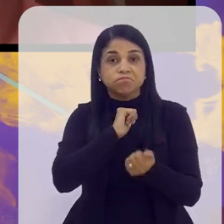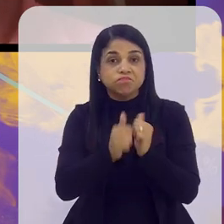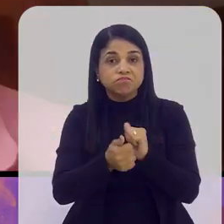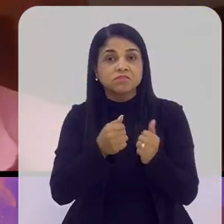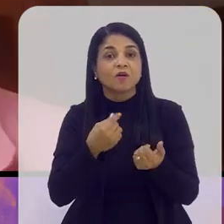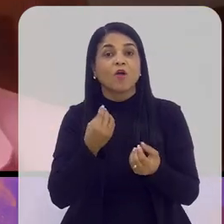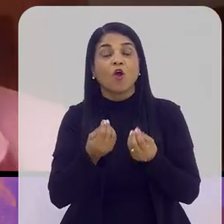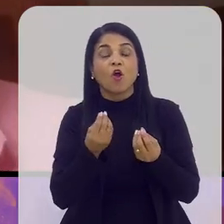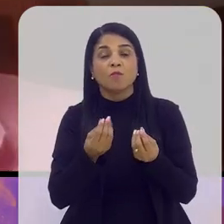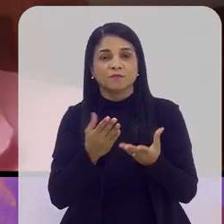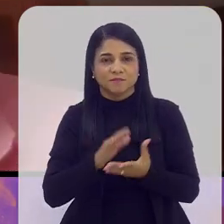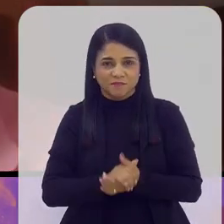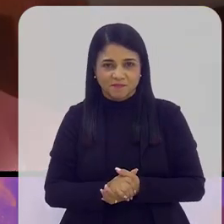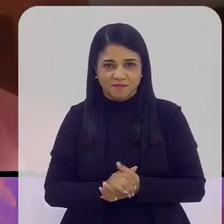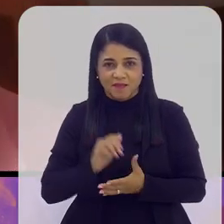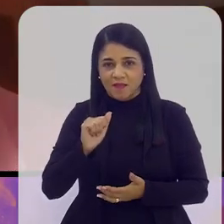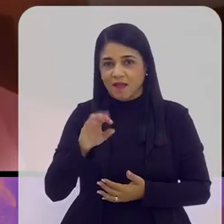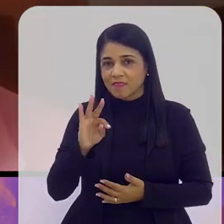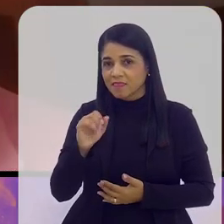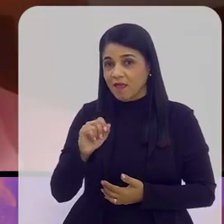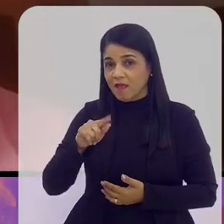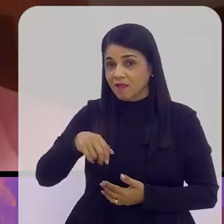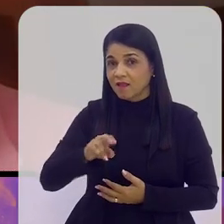diferente. Aí é uma questão de